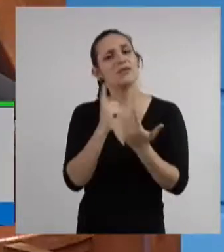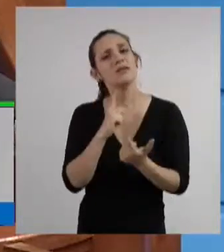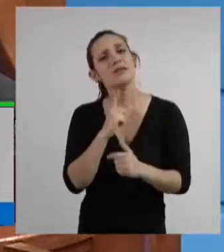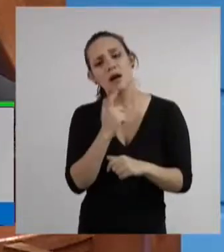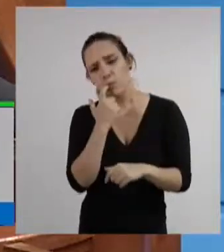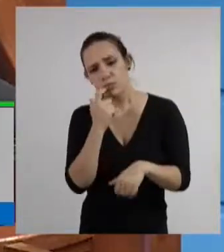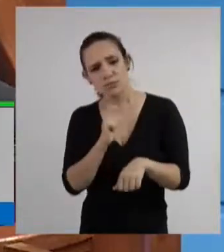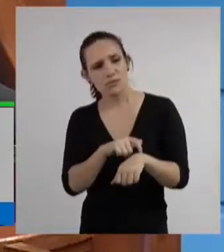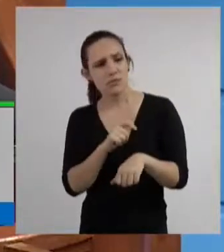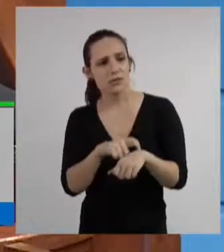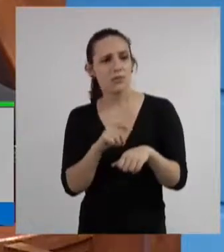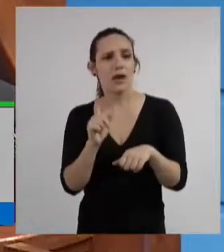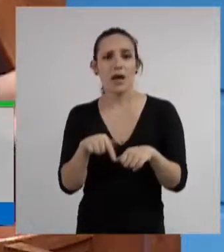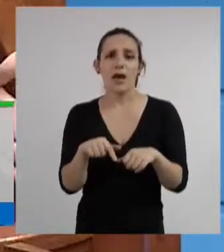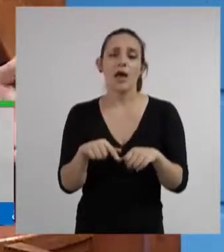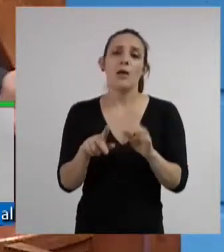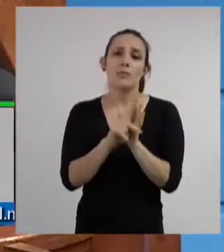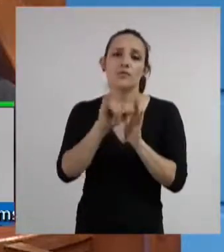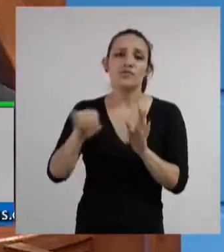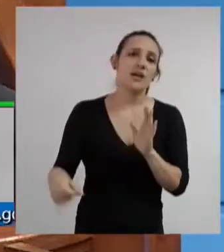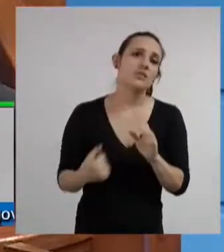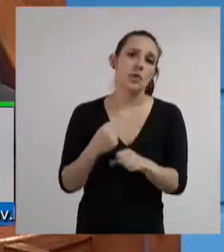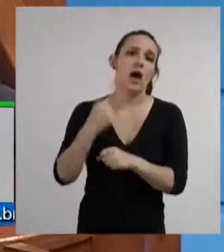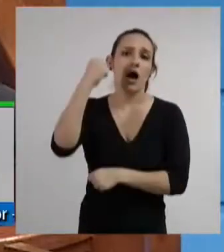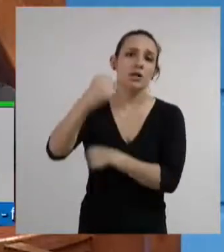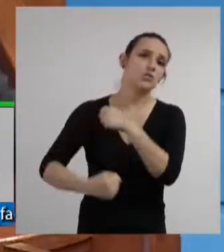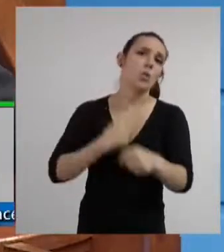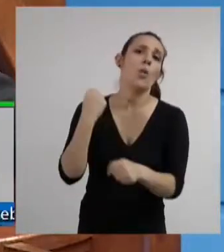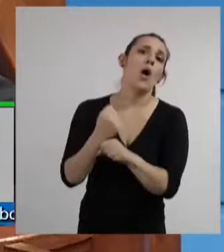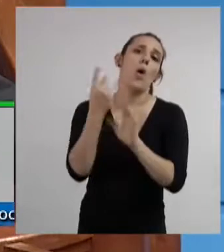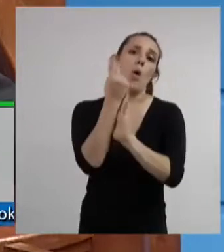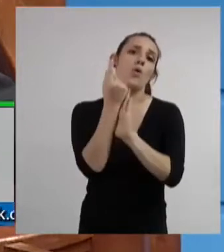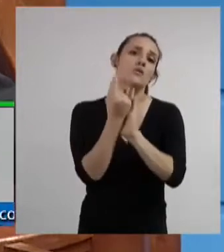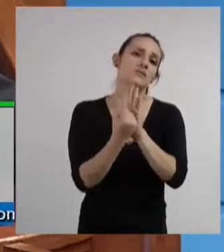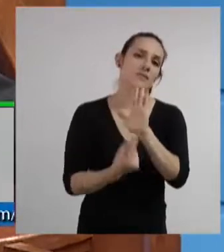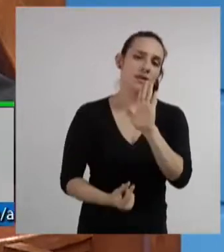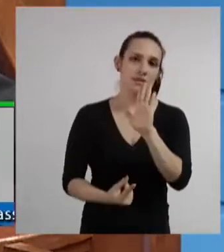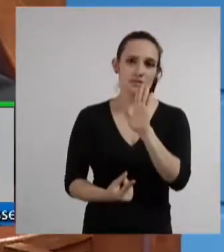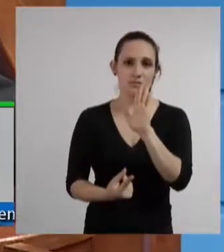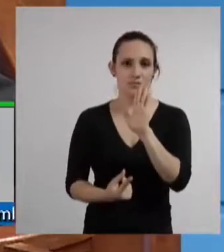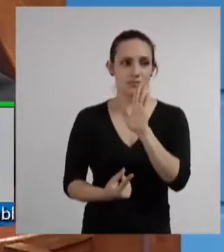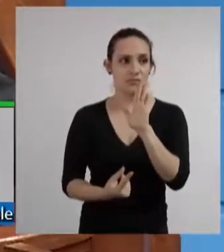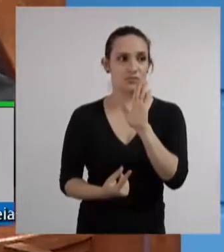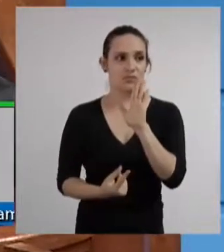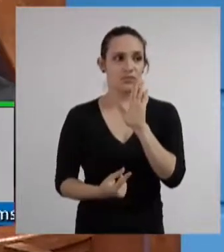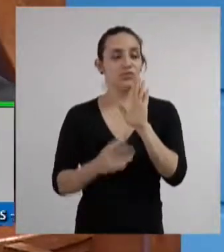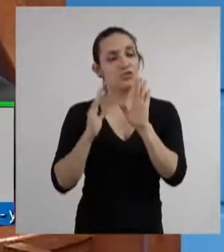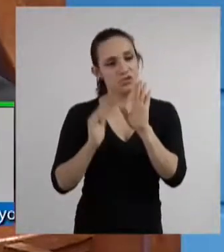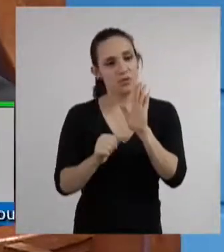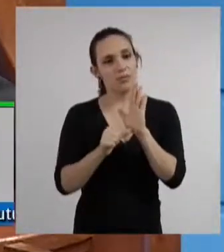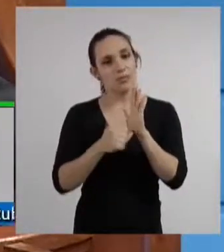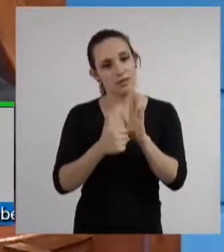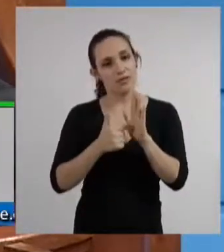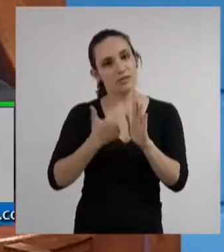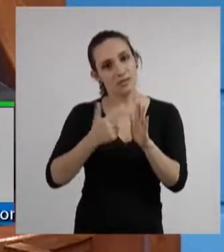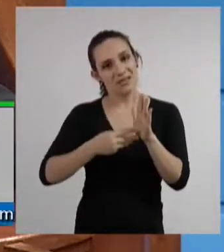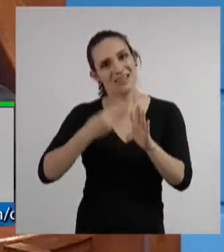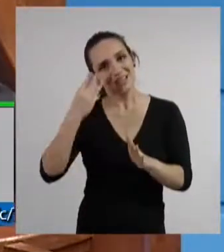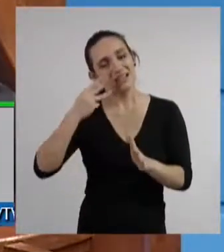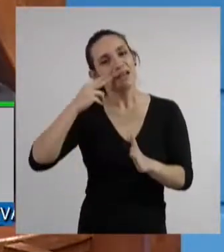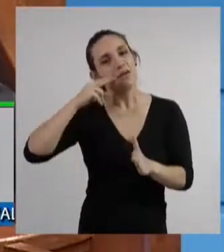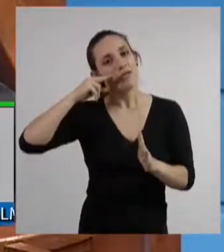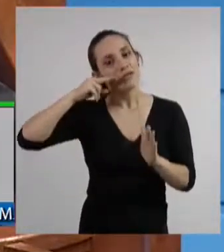pouco, a revisão do plano plurianual, que é a terceira revisão já do plano plurianual. Então,